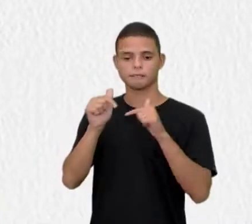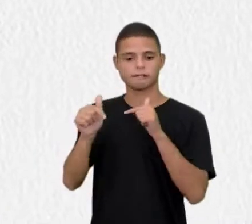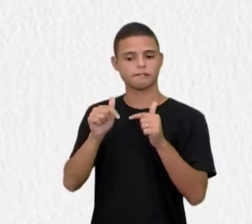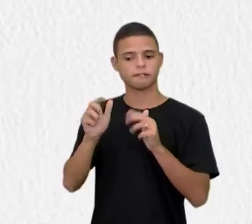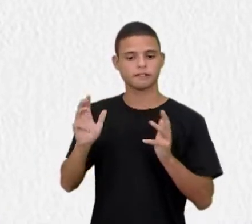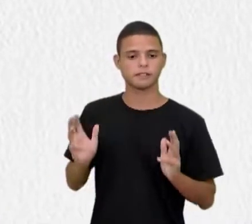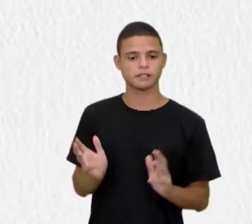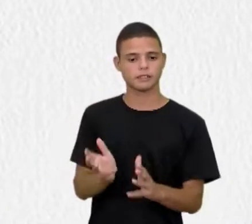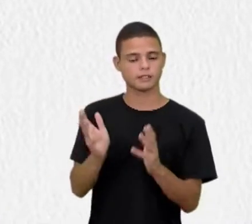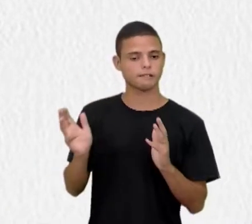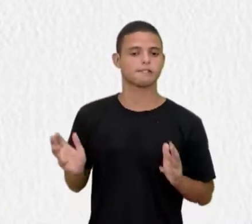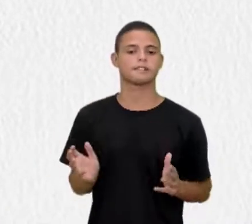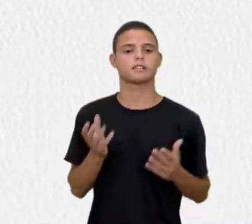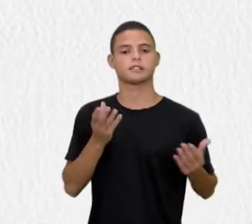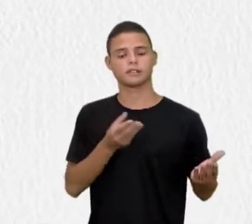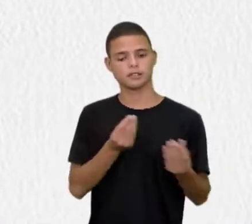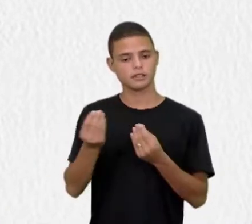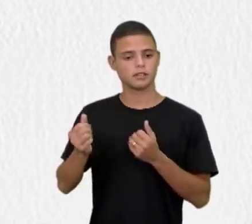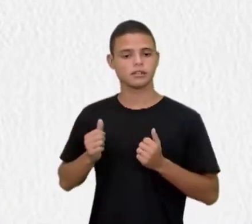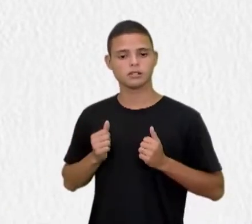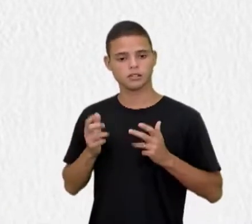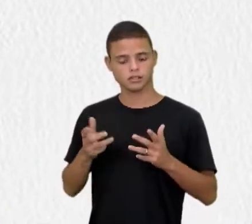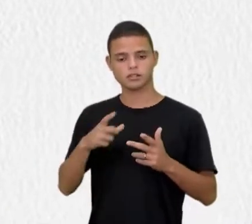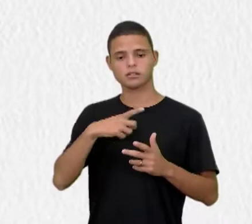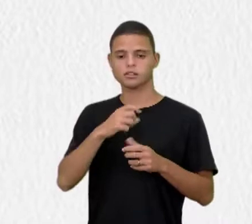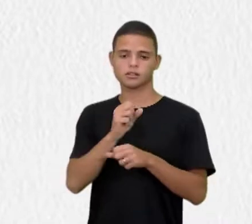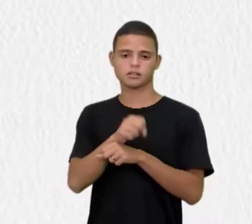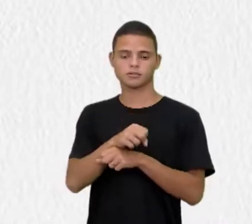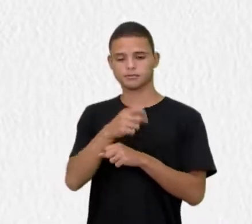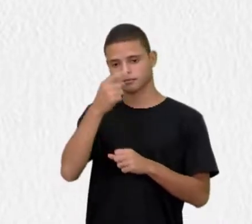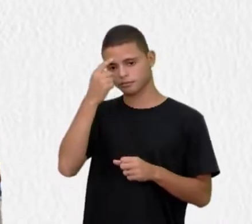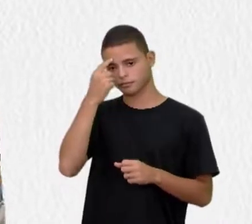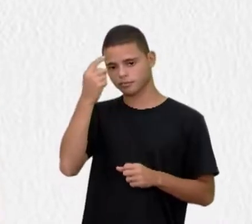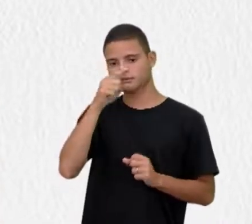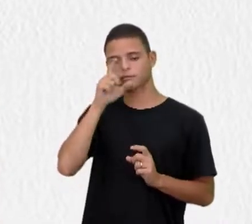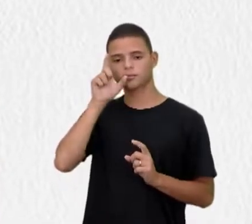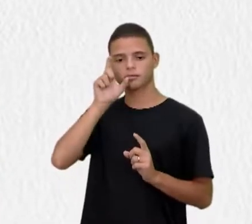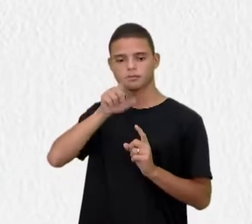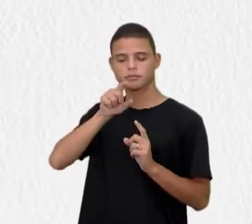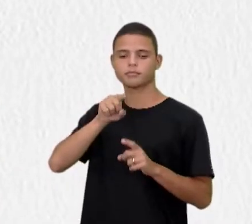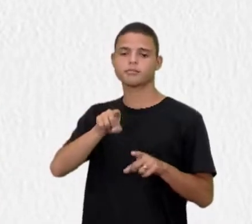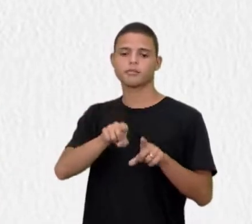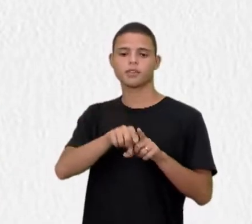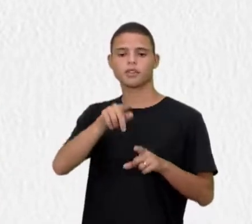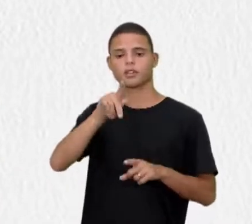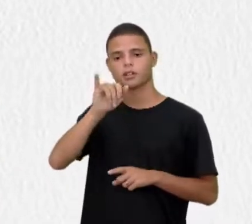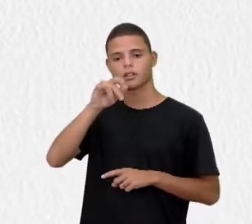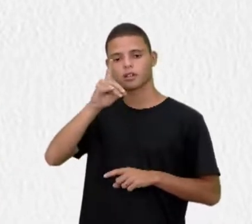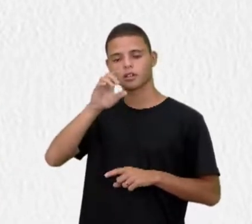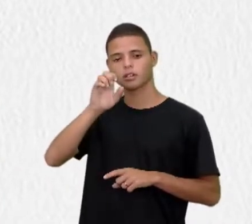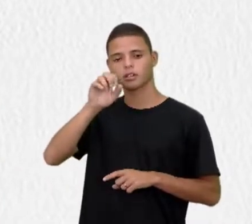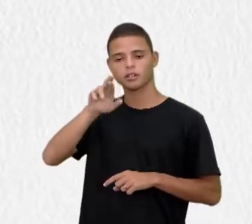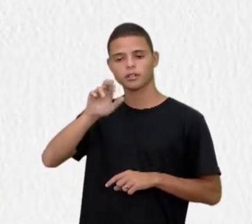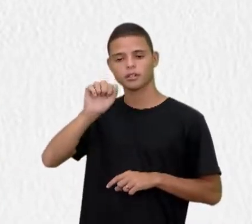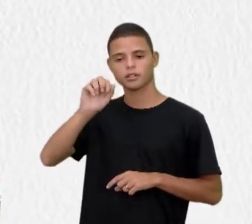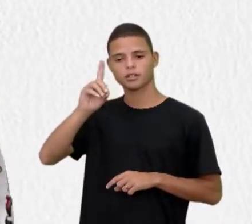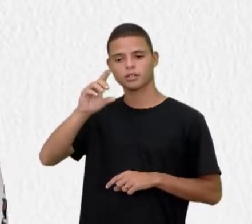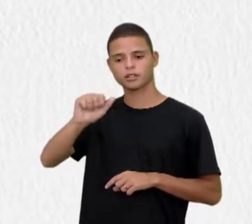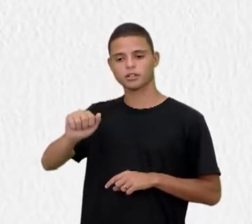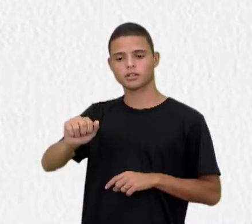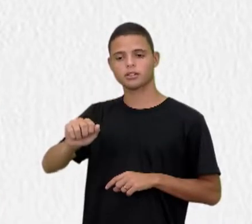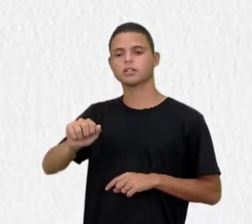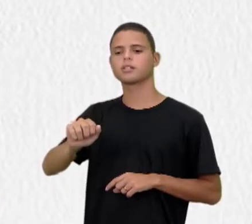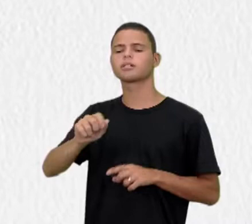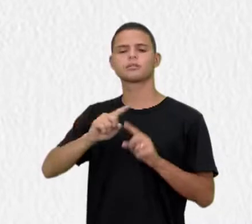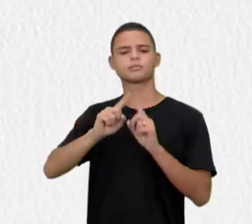provoca muitas ações que vão trazer esse pensamento, né, de uma forma crítica e bem-humorada, dando risada. Só que existe uma semelhança